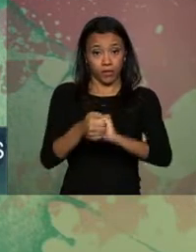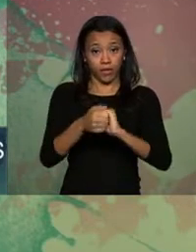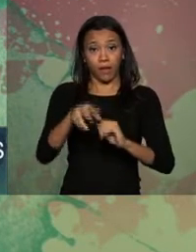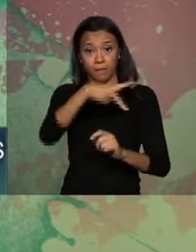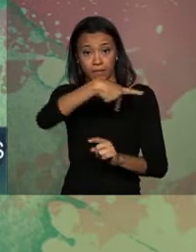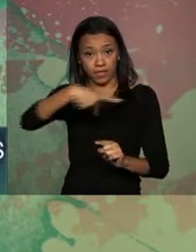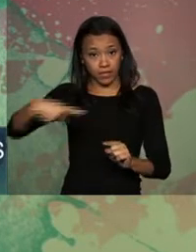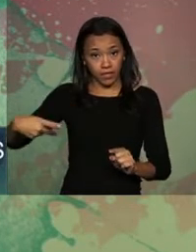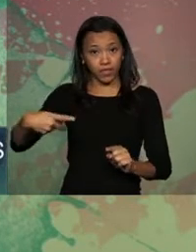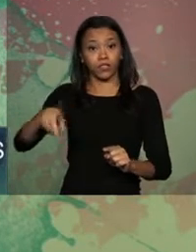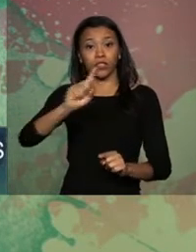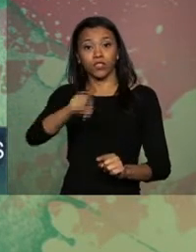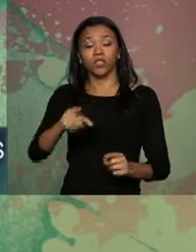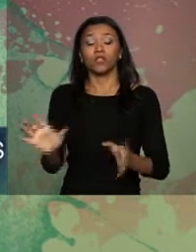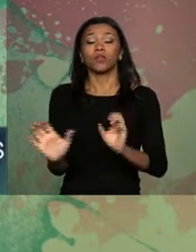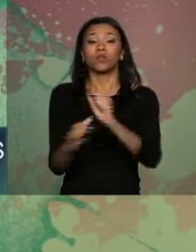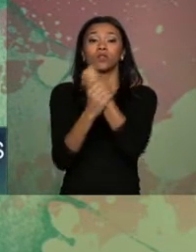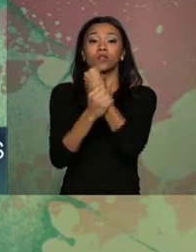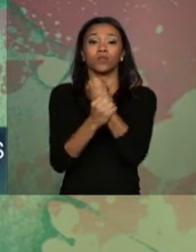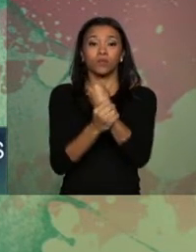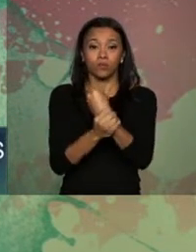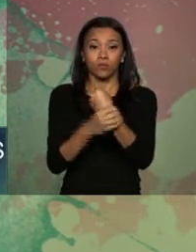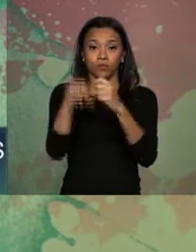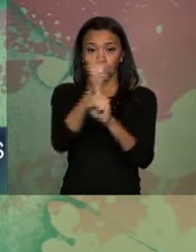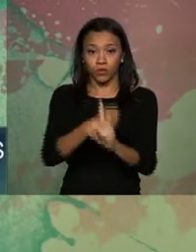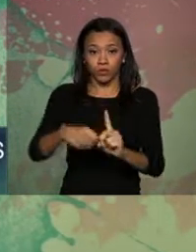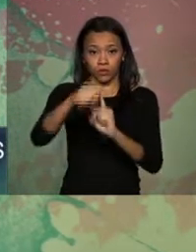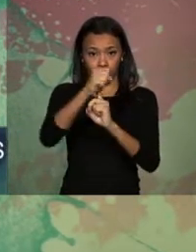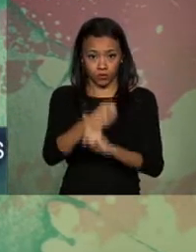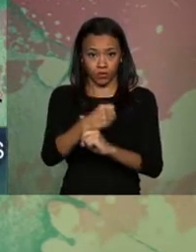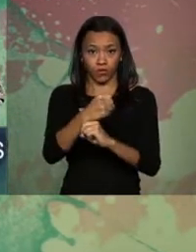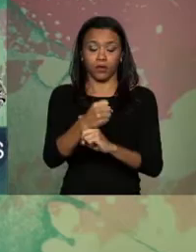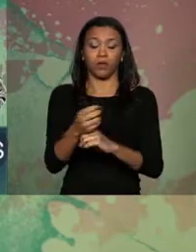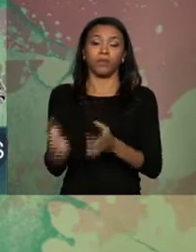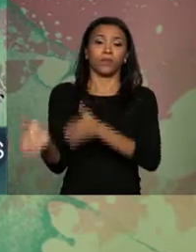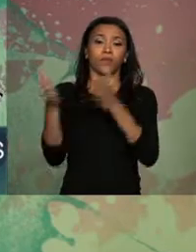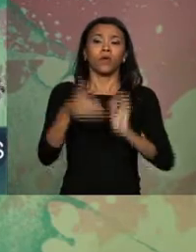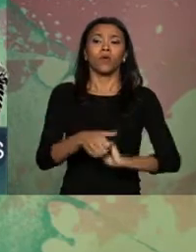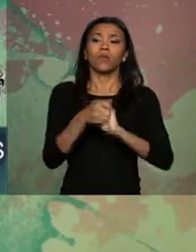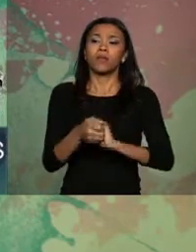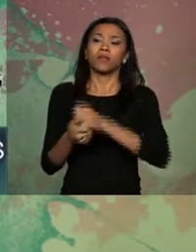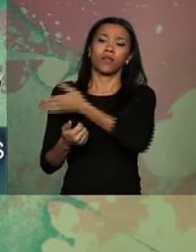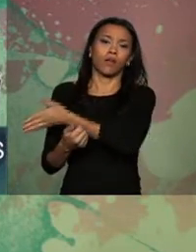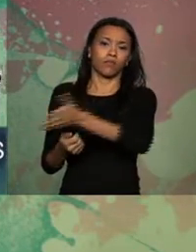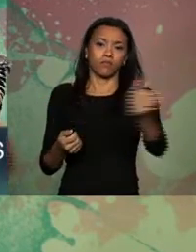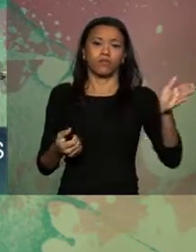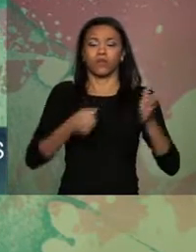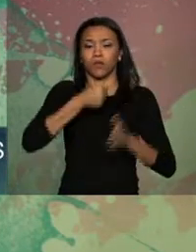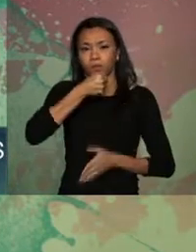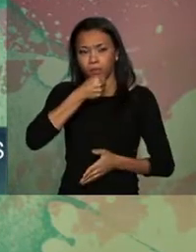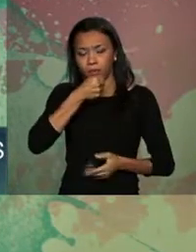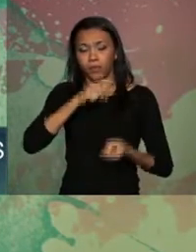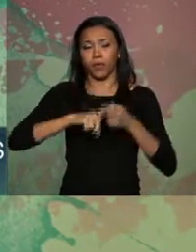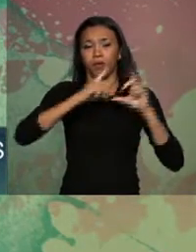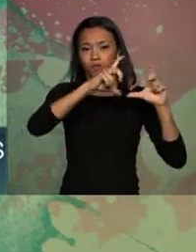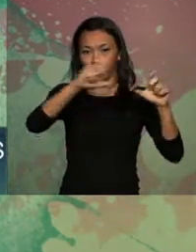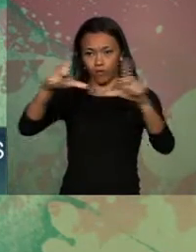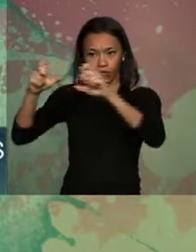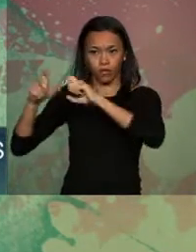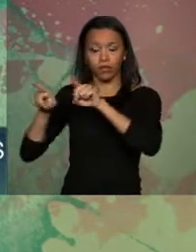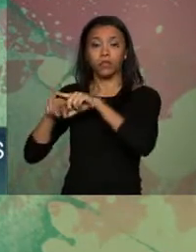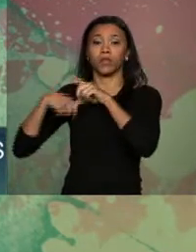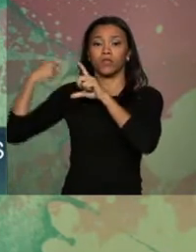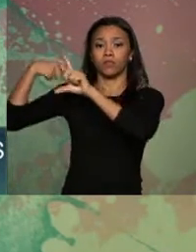do Seguro Social, Elisete Berchiol. Cumprimentar as senhoras e os senhores jornalistas,